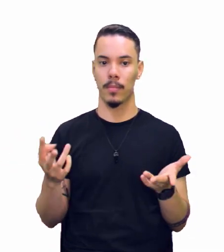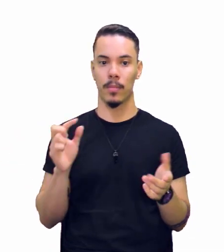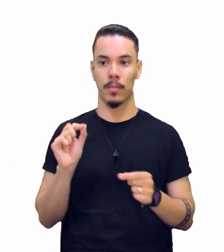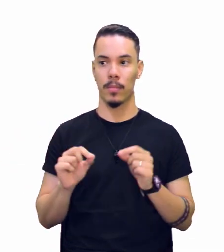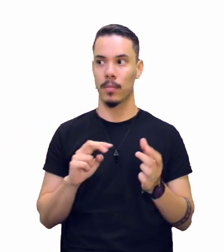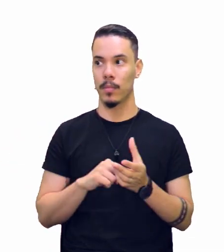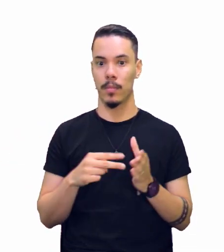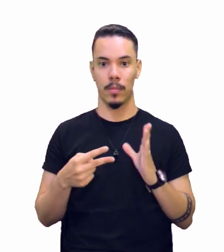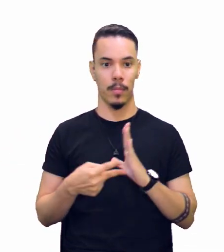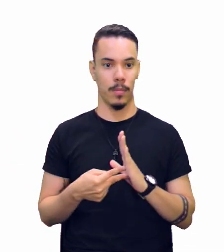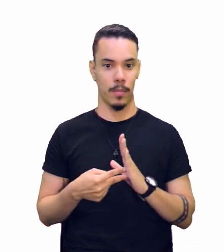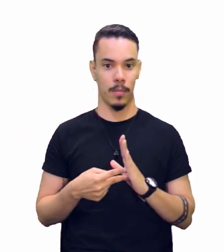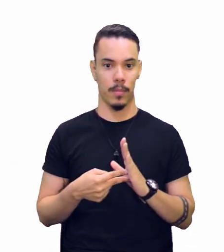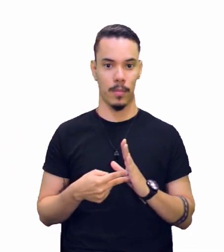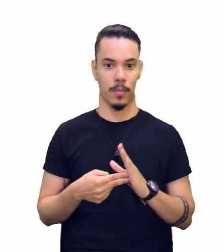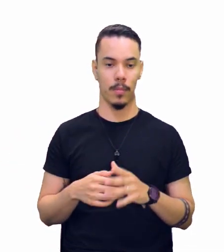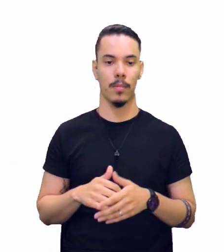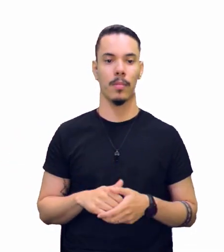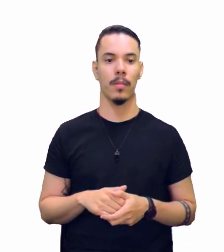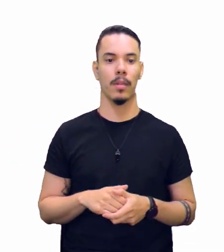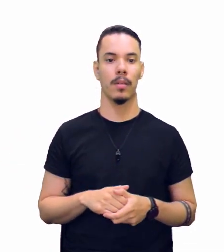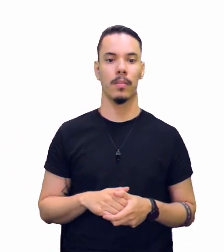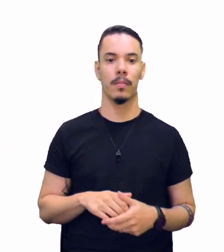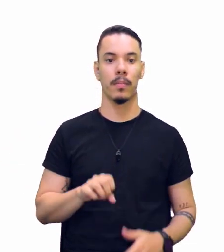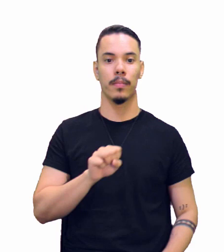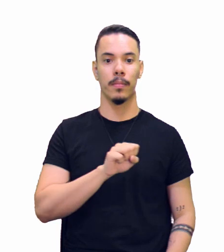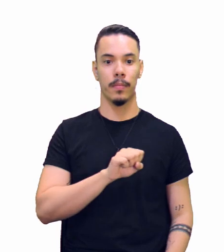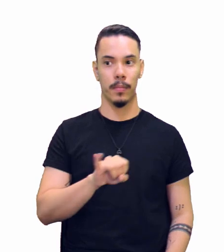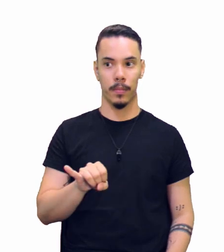que significa isso? Se você